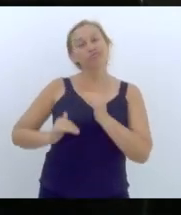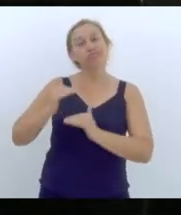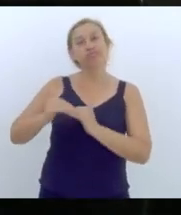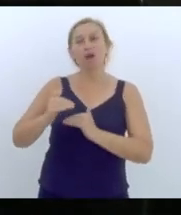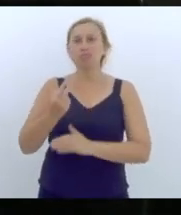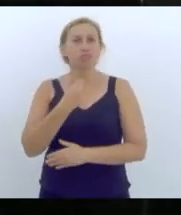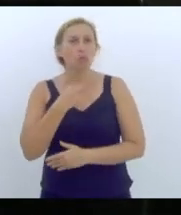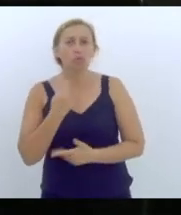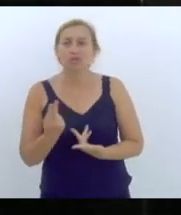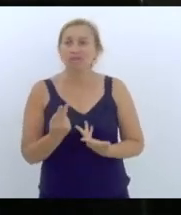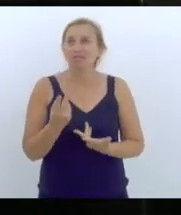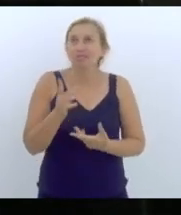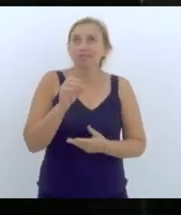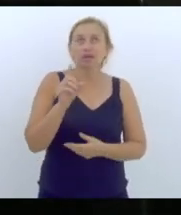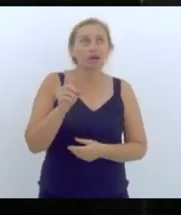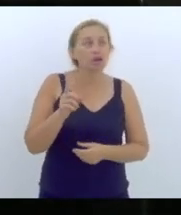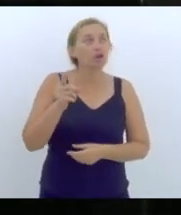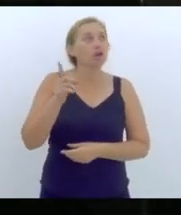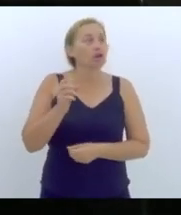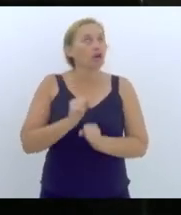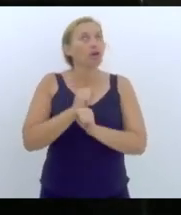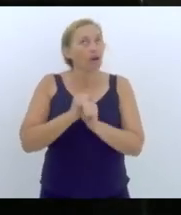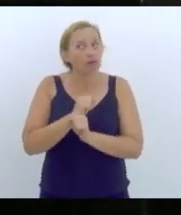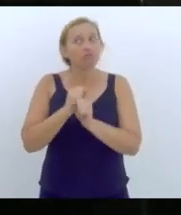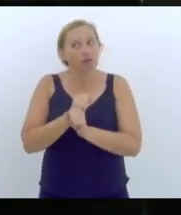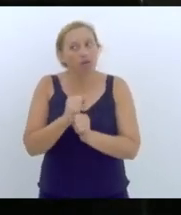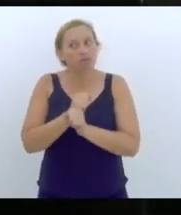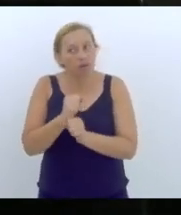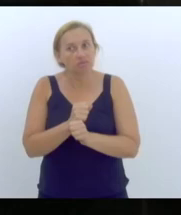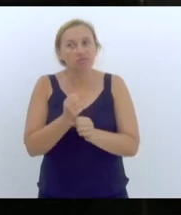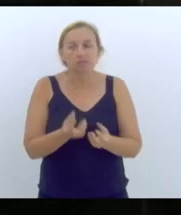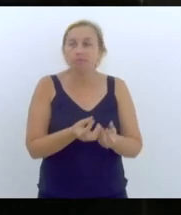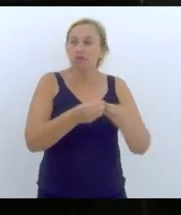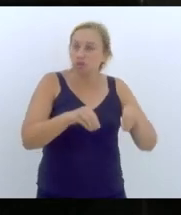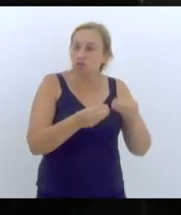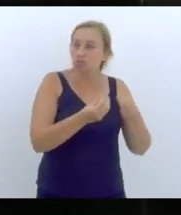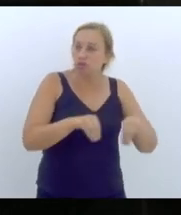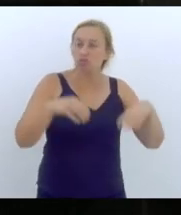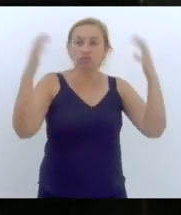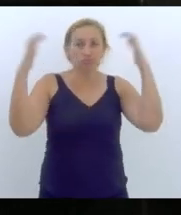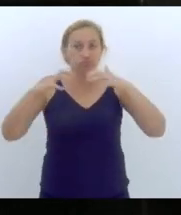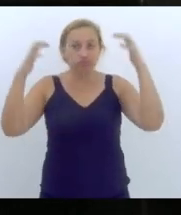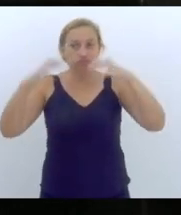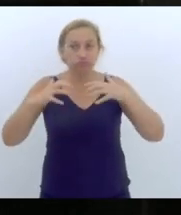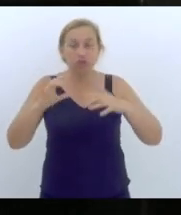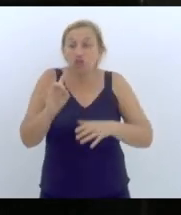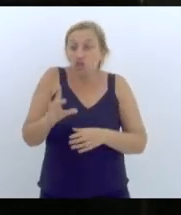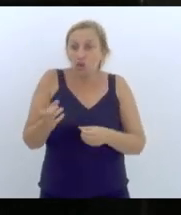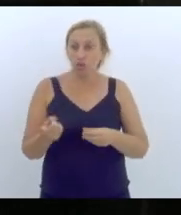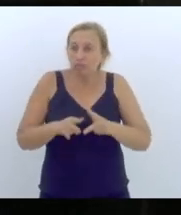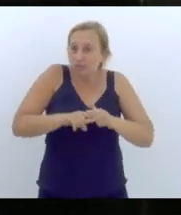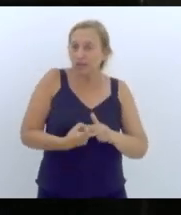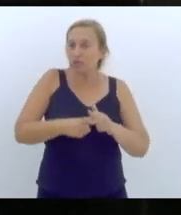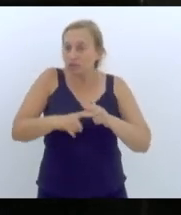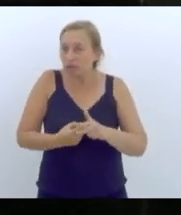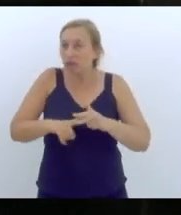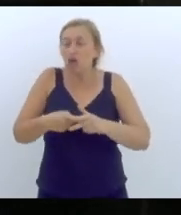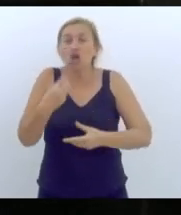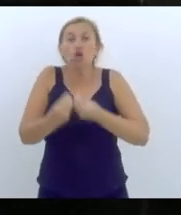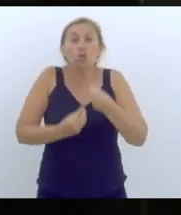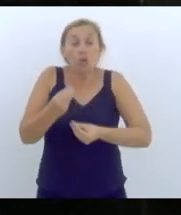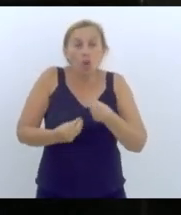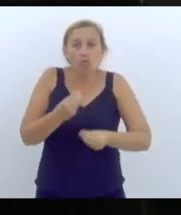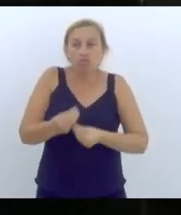Não podemos a cada ano enfrentar tragédias e apenas reconstruir. E como se constrói